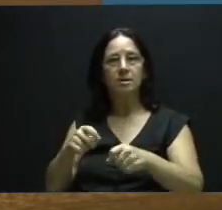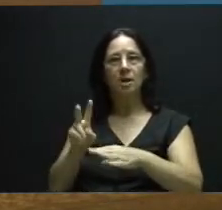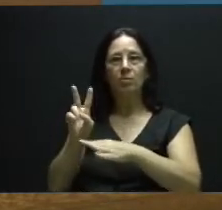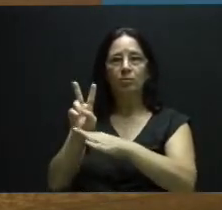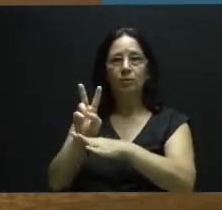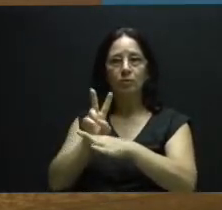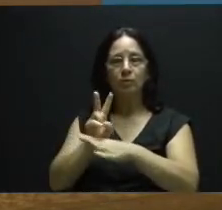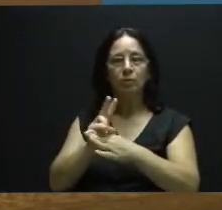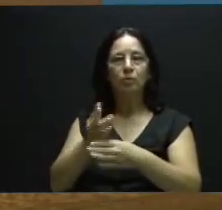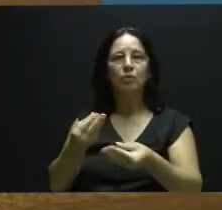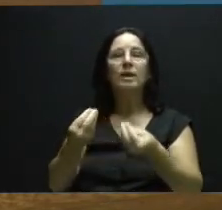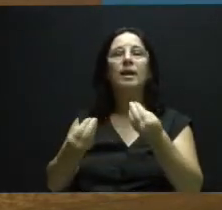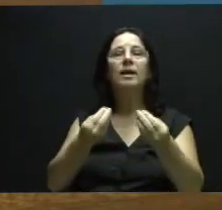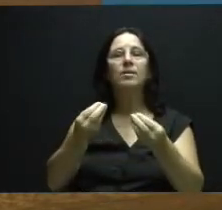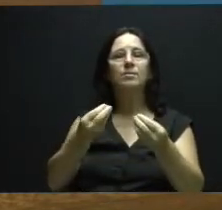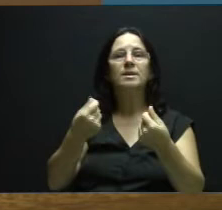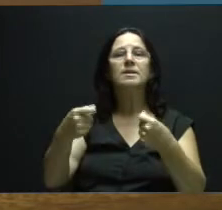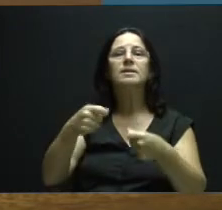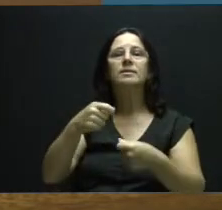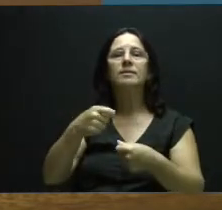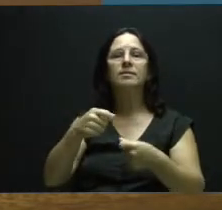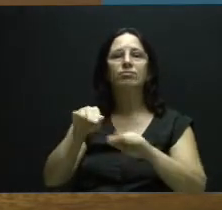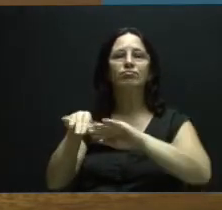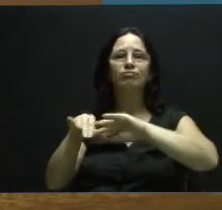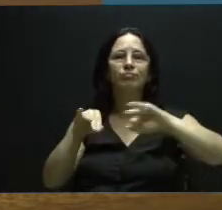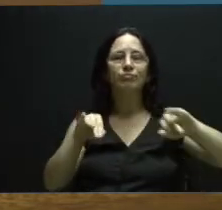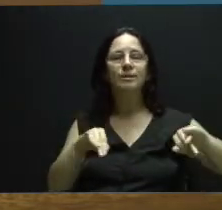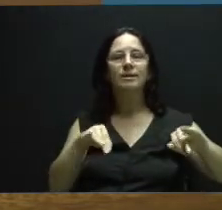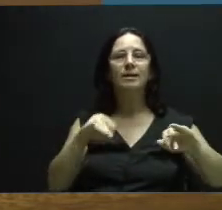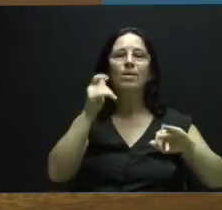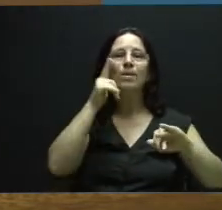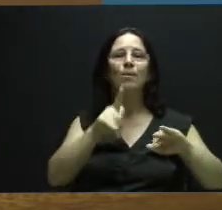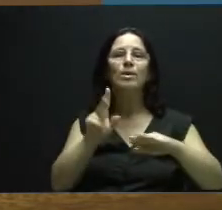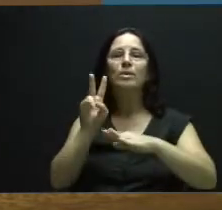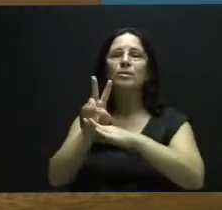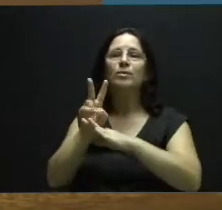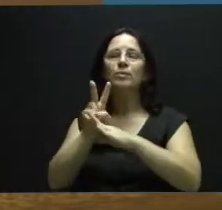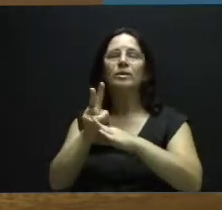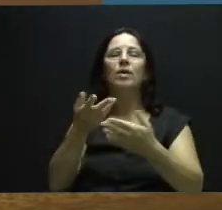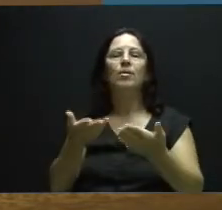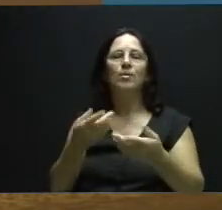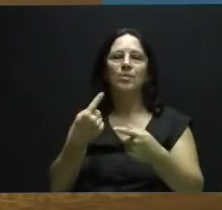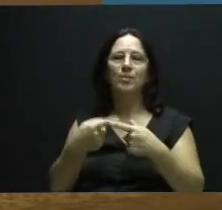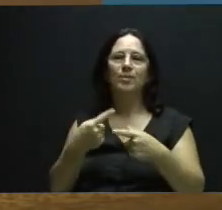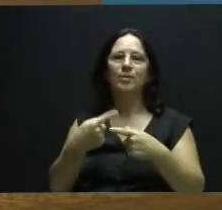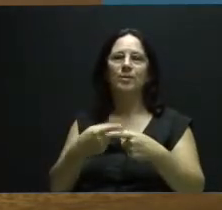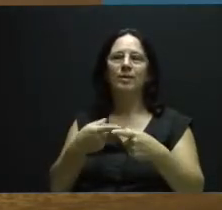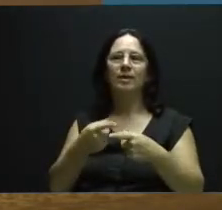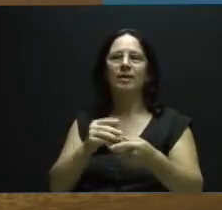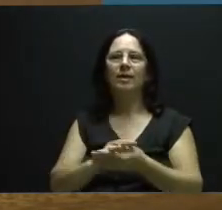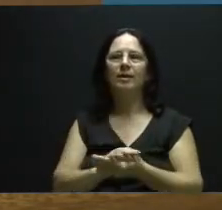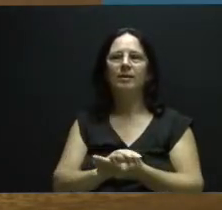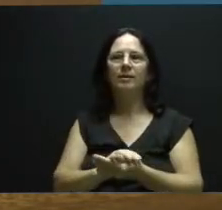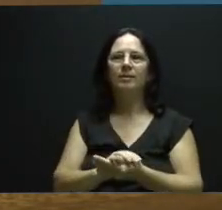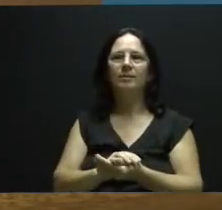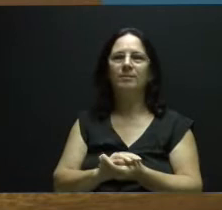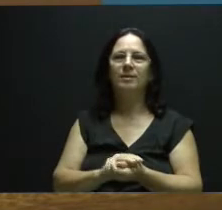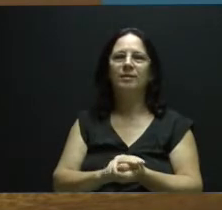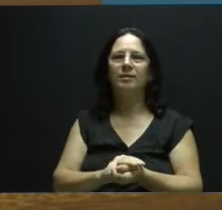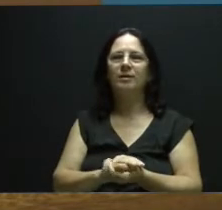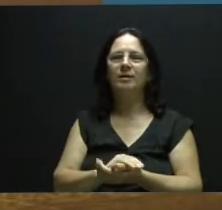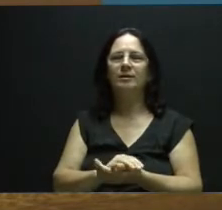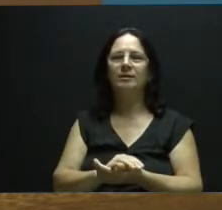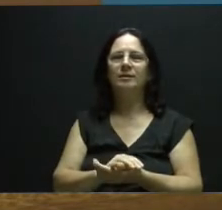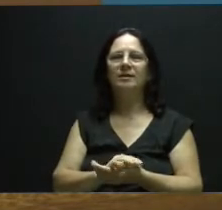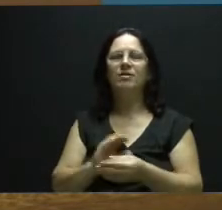que a pessoa que não está conseguindo coisa o que é que o time de futebol eles fazem e vão